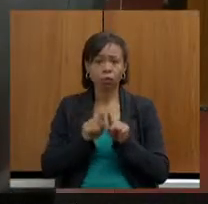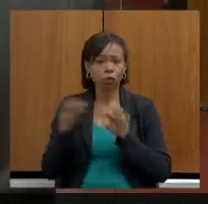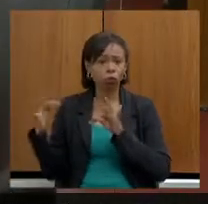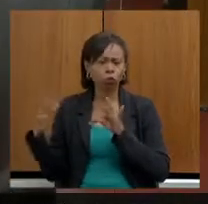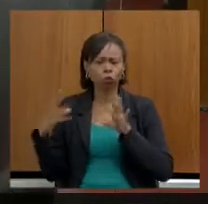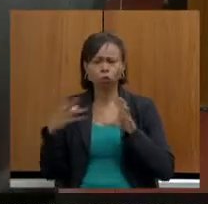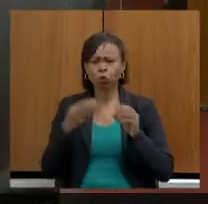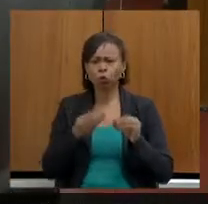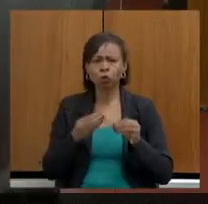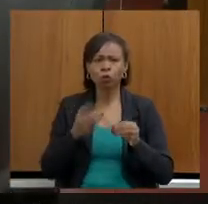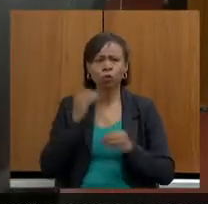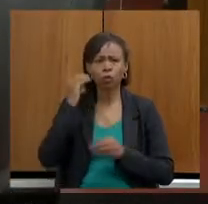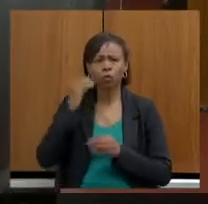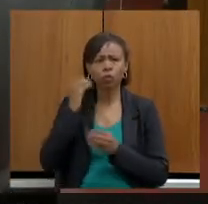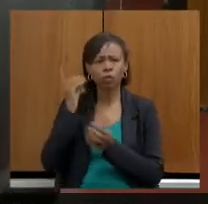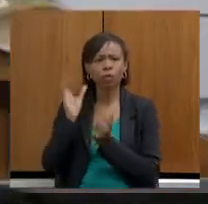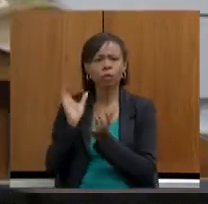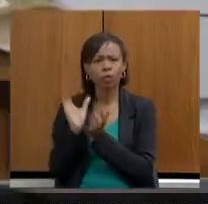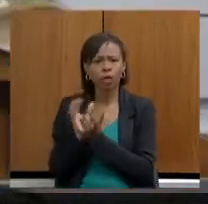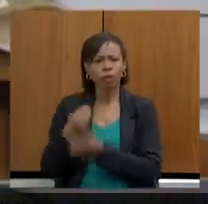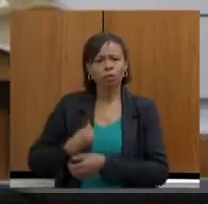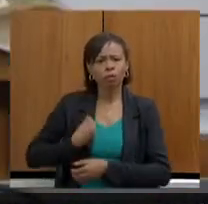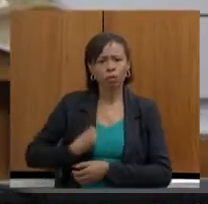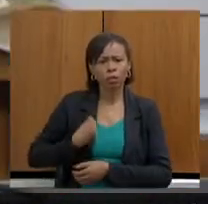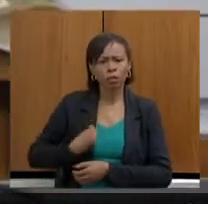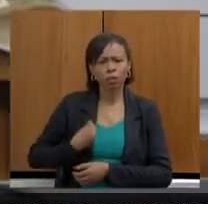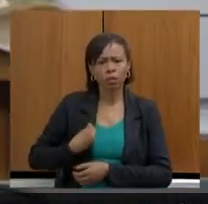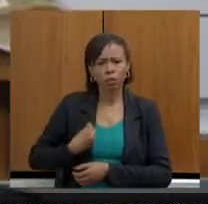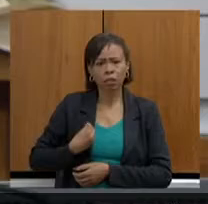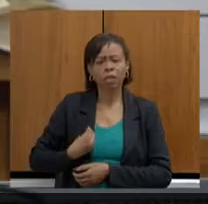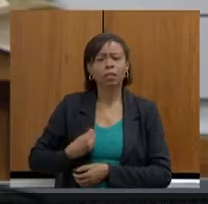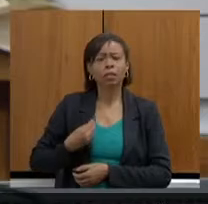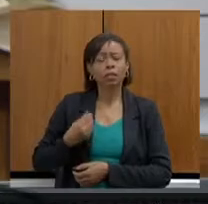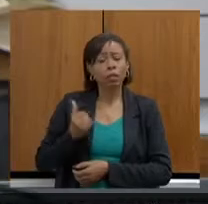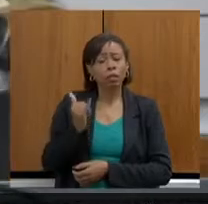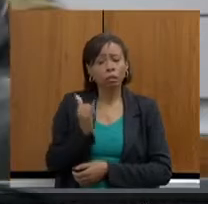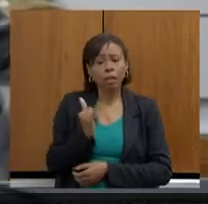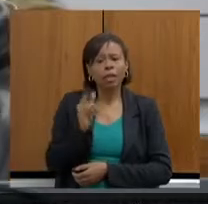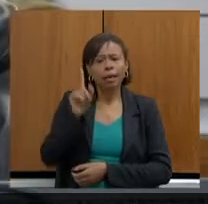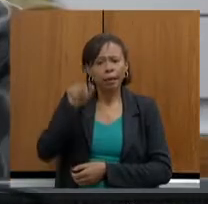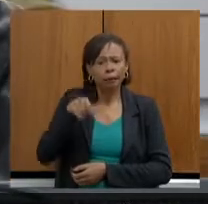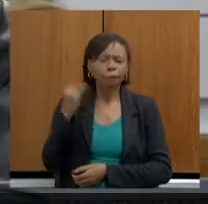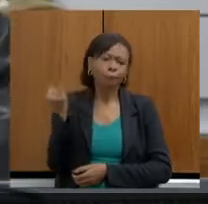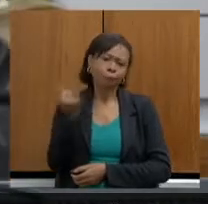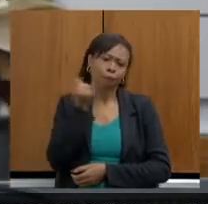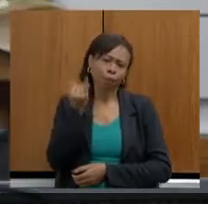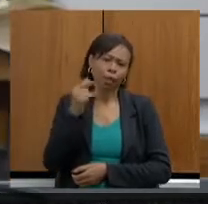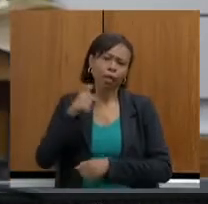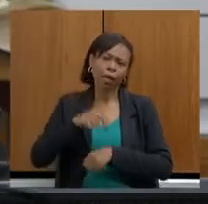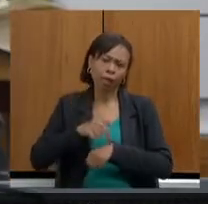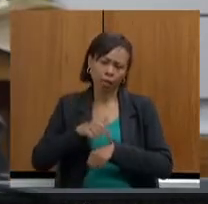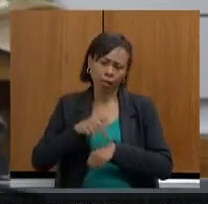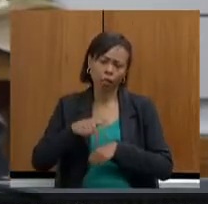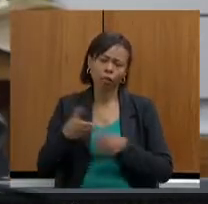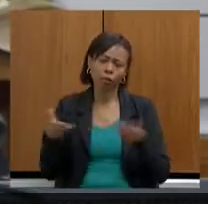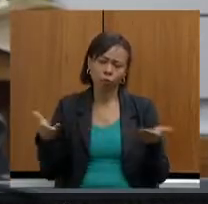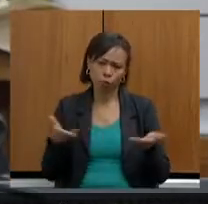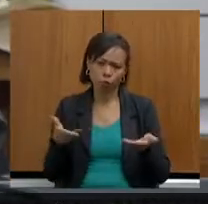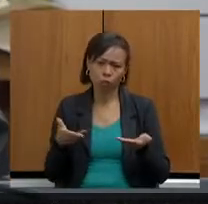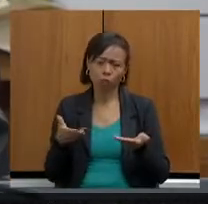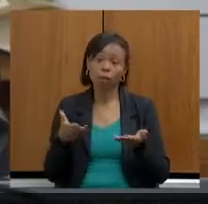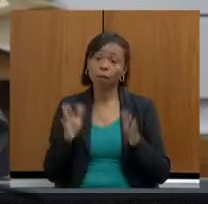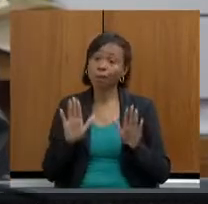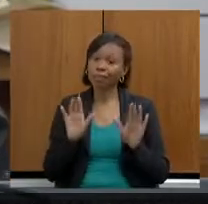meus colegas que estão aqui presentes né E dizer da da importância desse momento e eu quero de uma forma